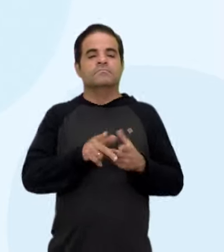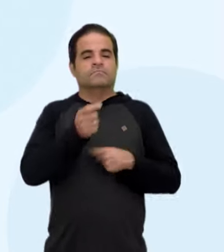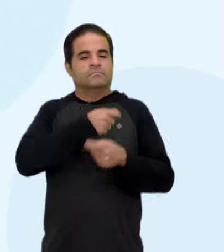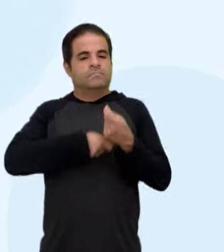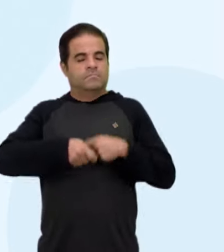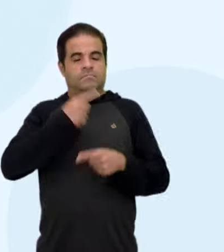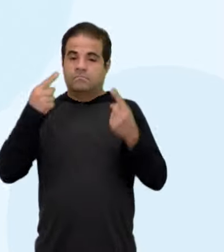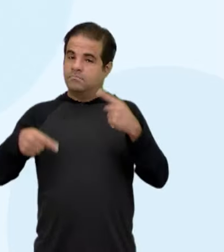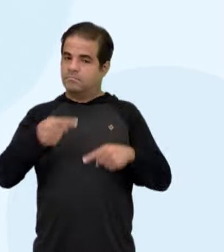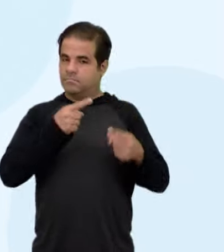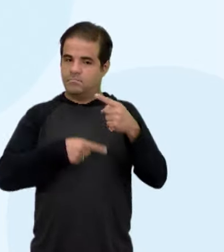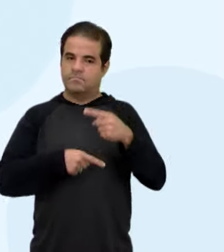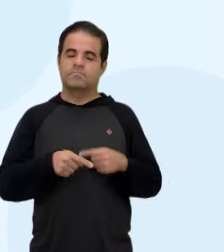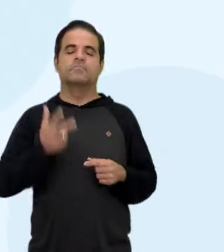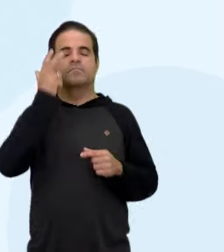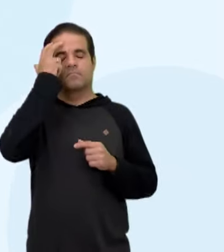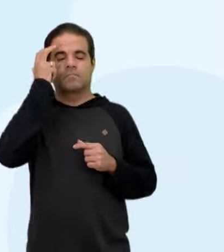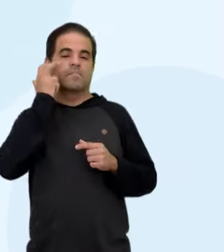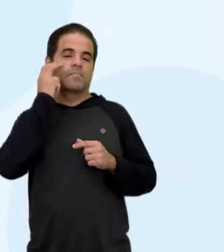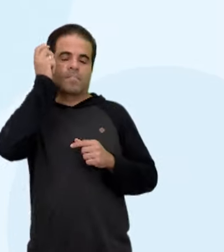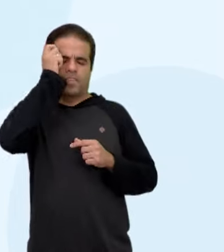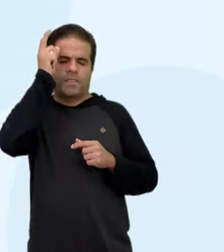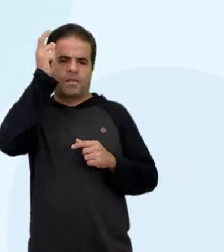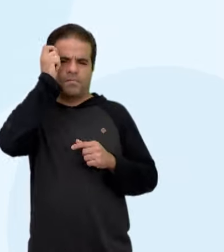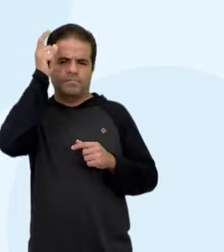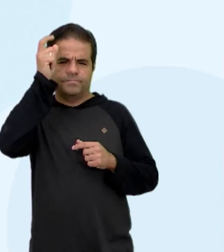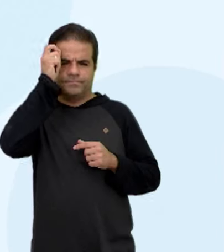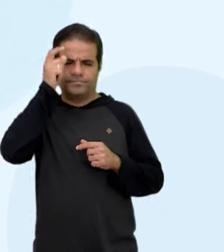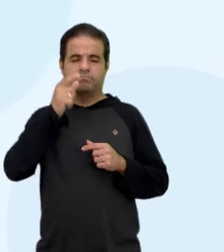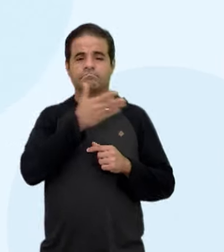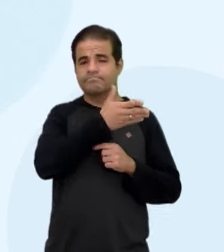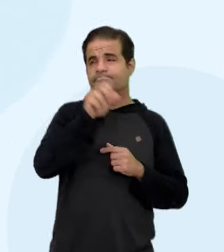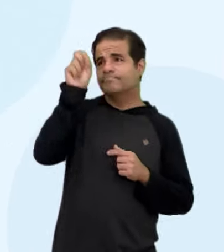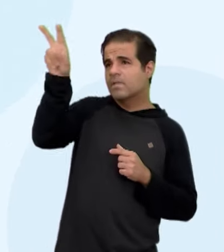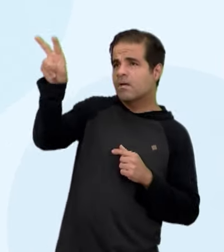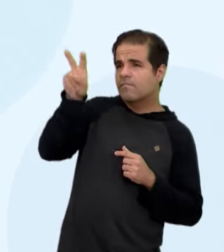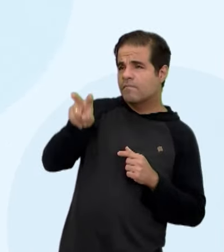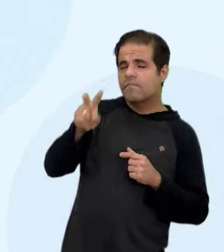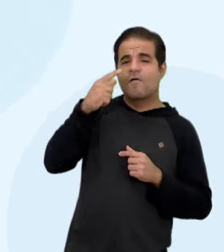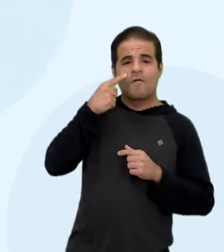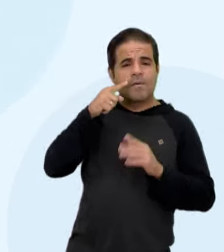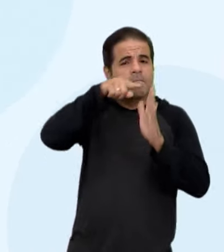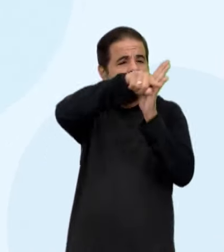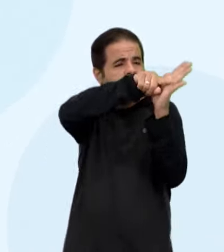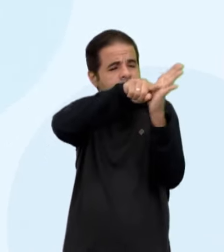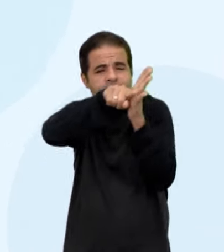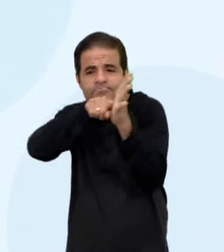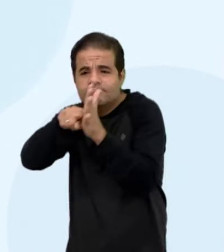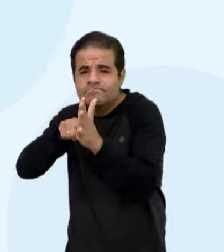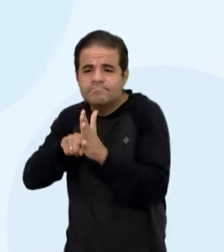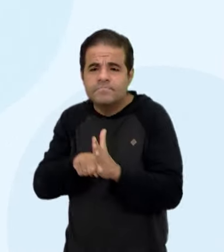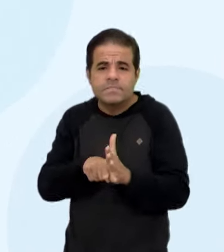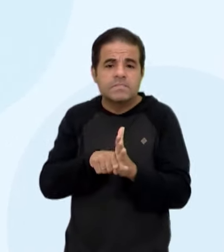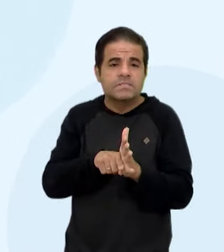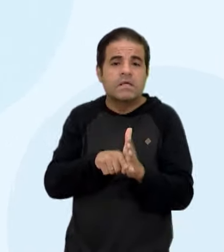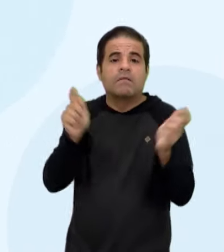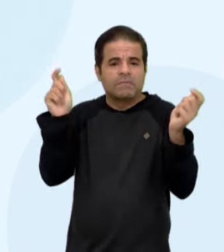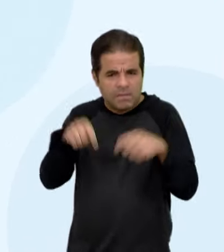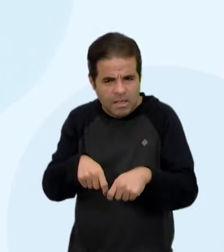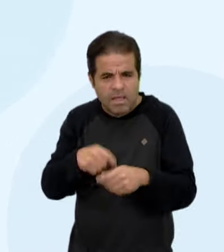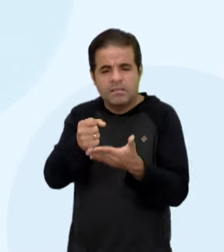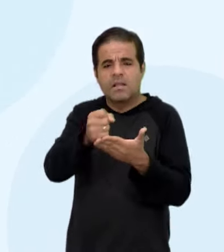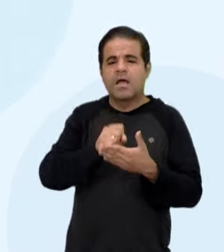econômicas, políticas e culturais desse bem aí que vocês vão pesquisar, tá? Se possível,